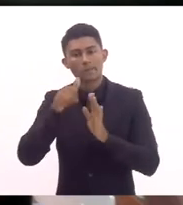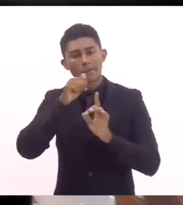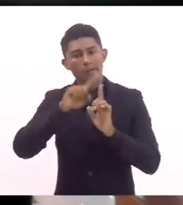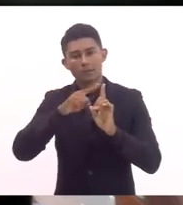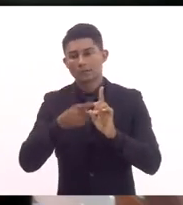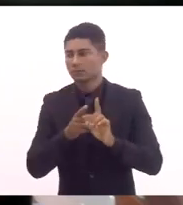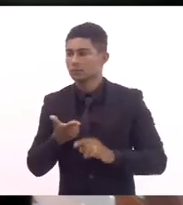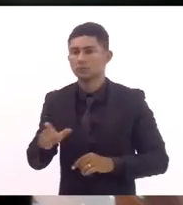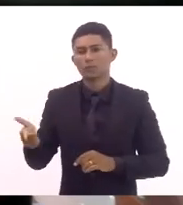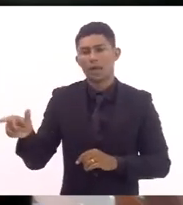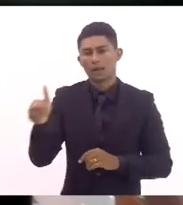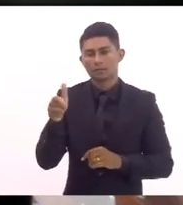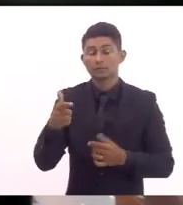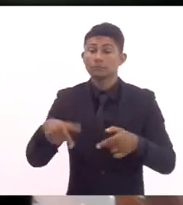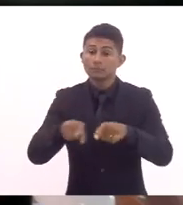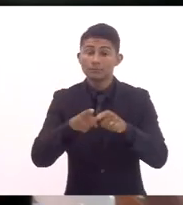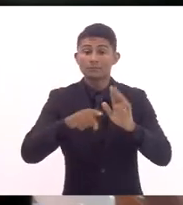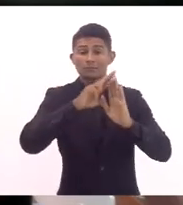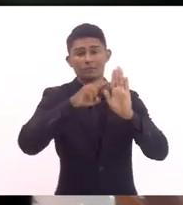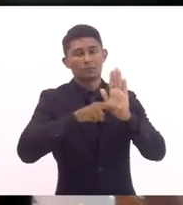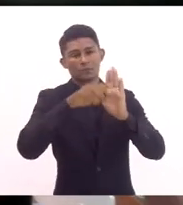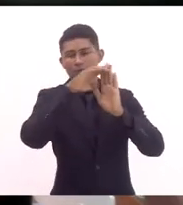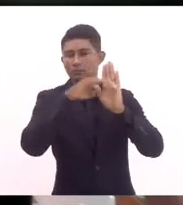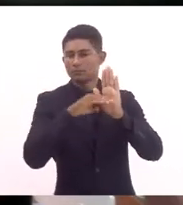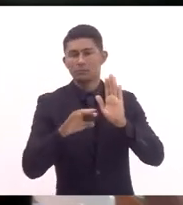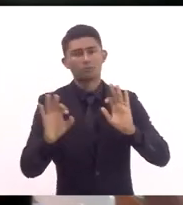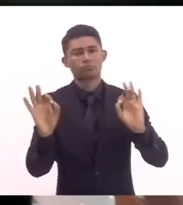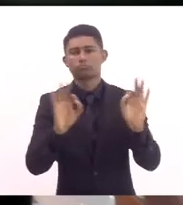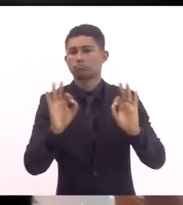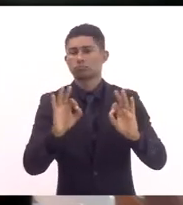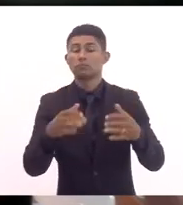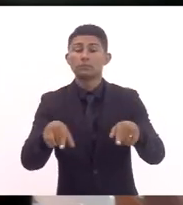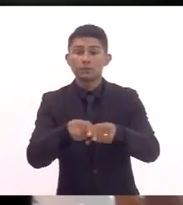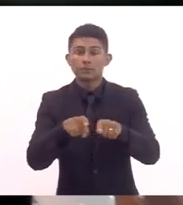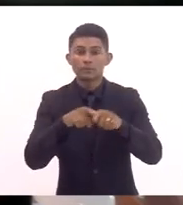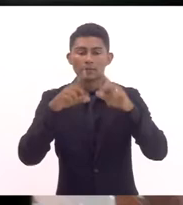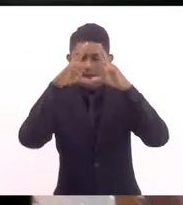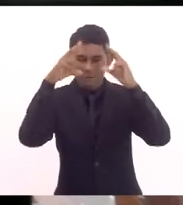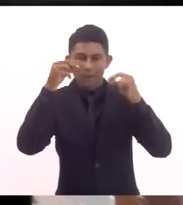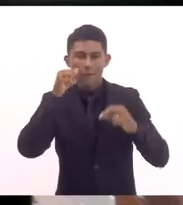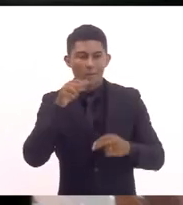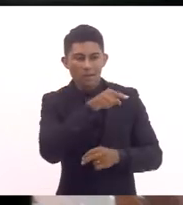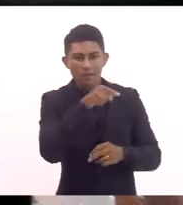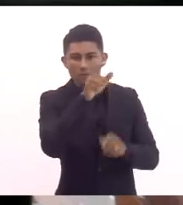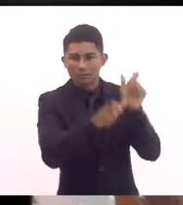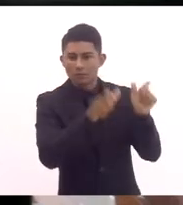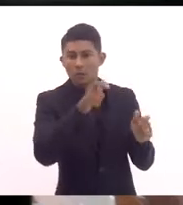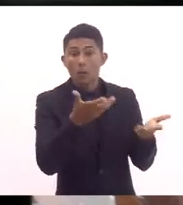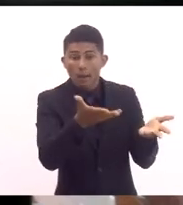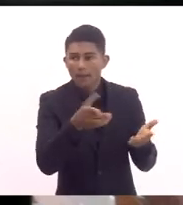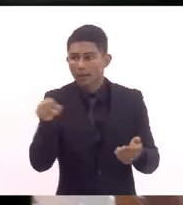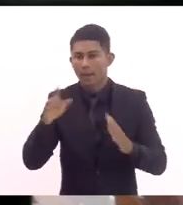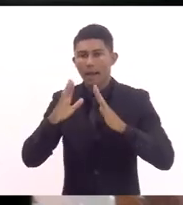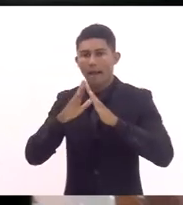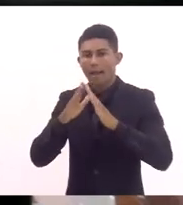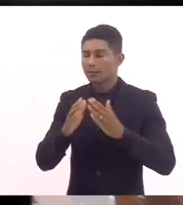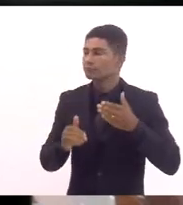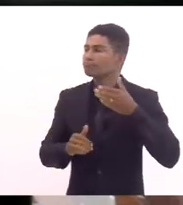essa regulação As Enfermeiras Que desejam atender em casa enfrentam dificuldades